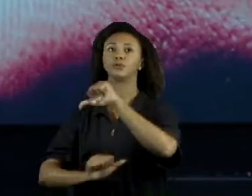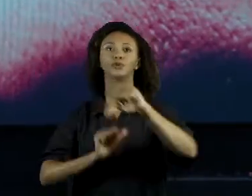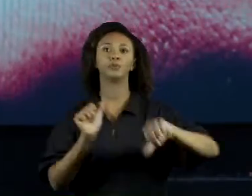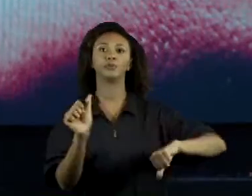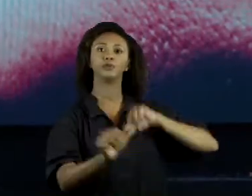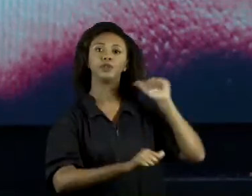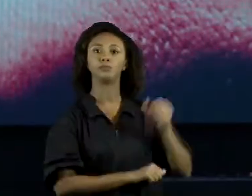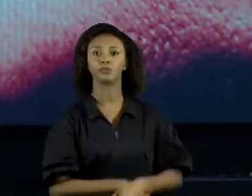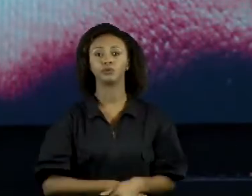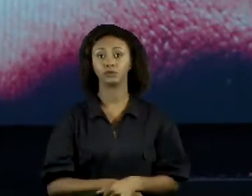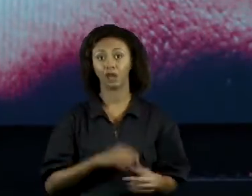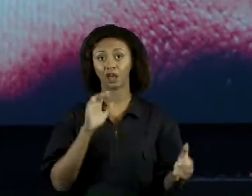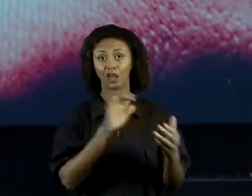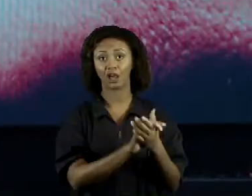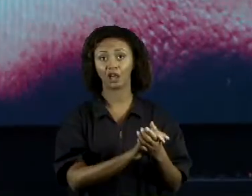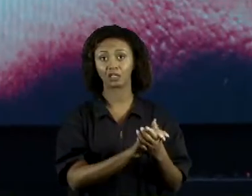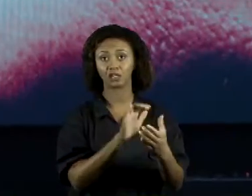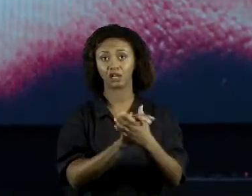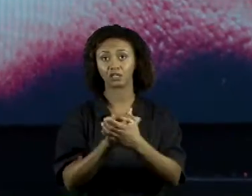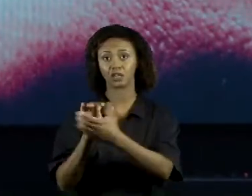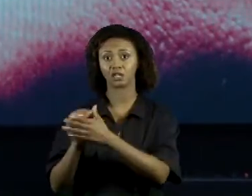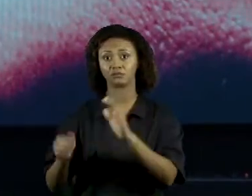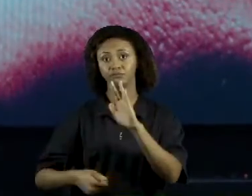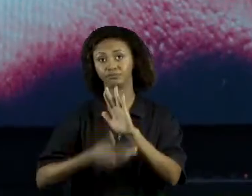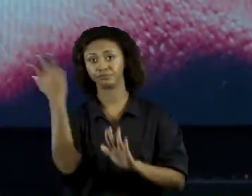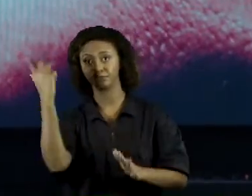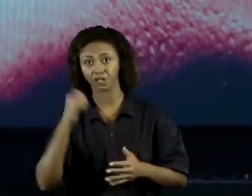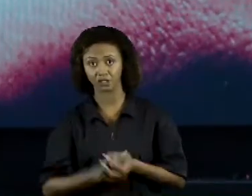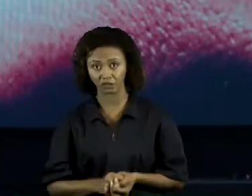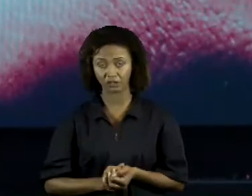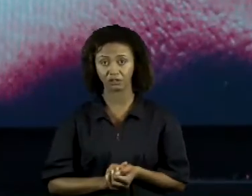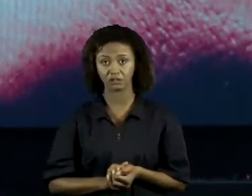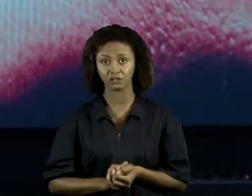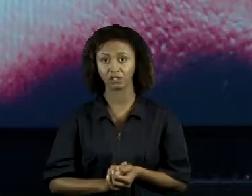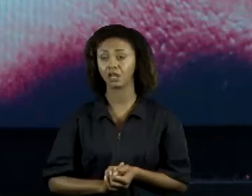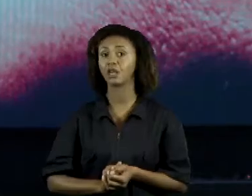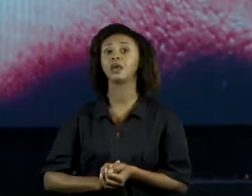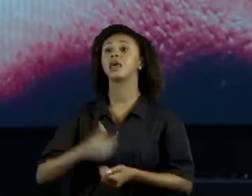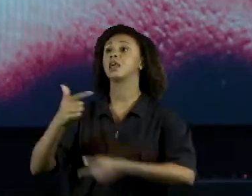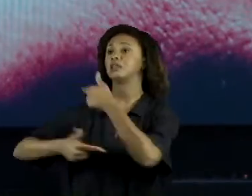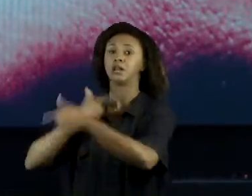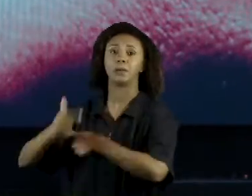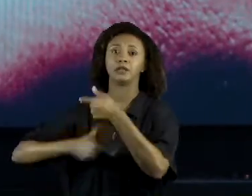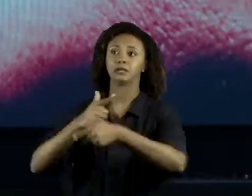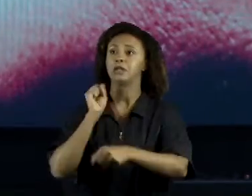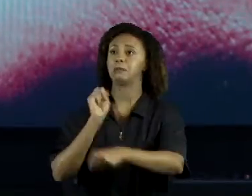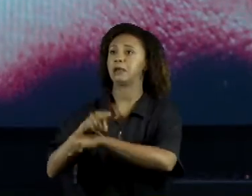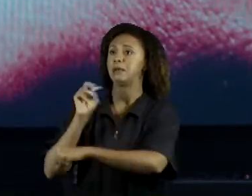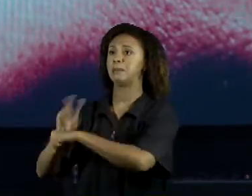3 casamentos, 1000 empregos, 20 igrejas.